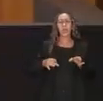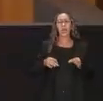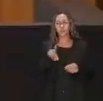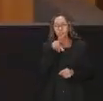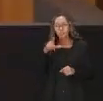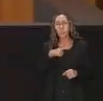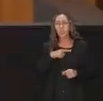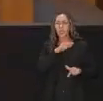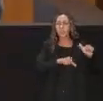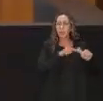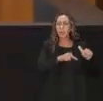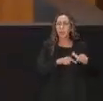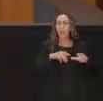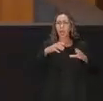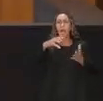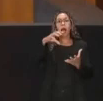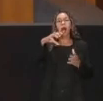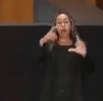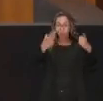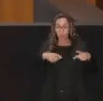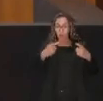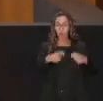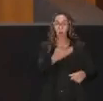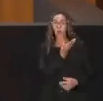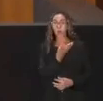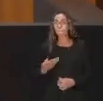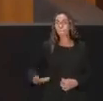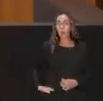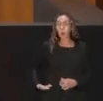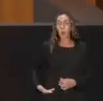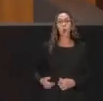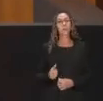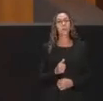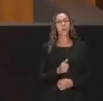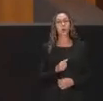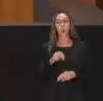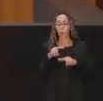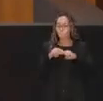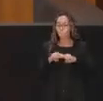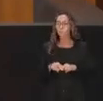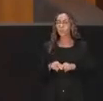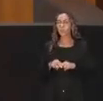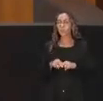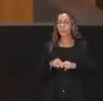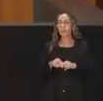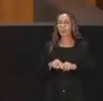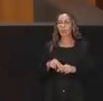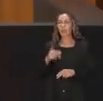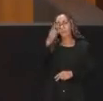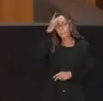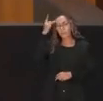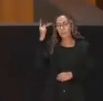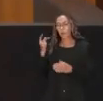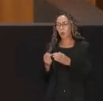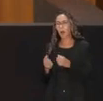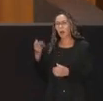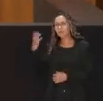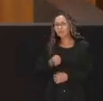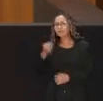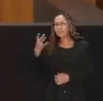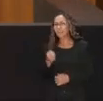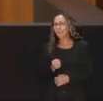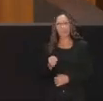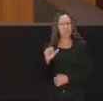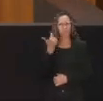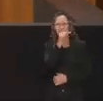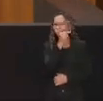Estado, aonde todo mundo vai te ver, você vai ter valor, porque o produtor de leite, está aqui os deputados, produtor, é